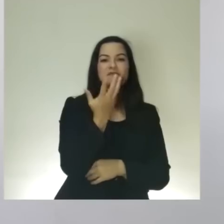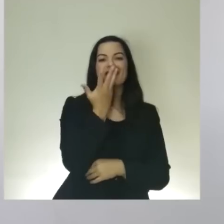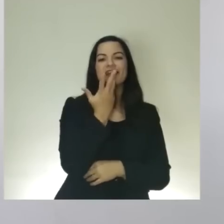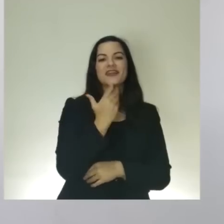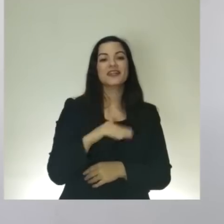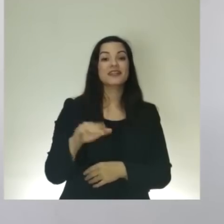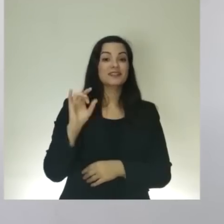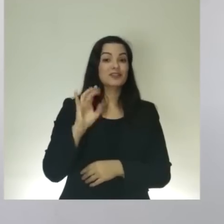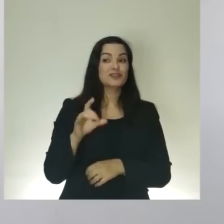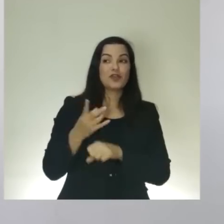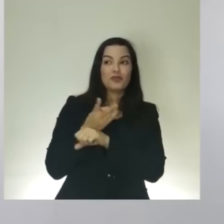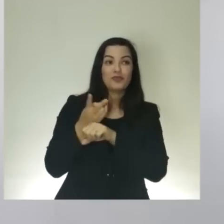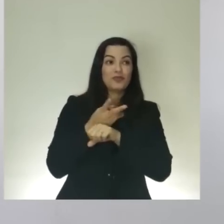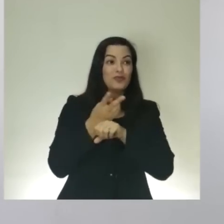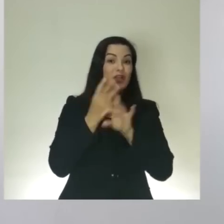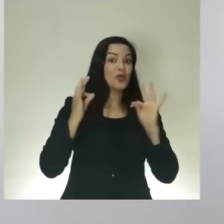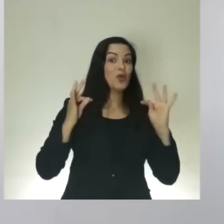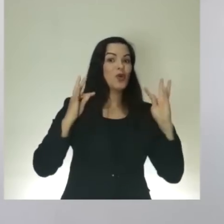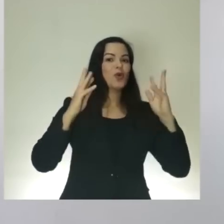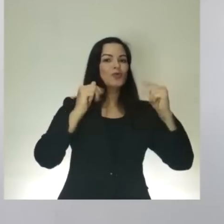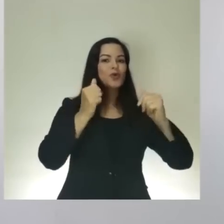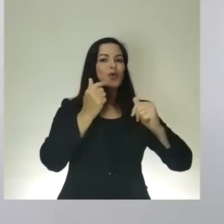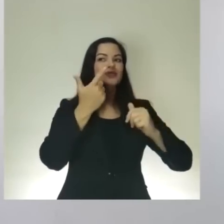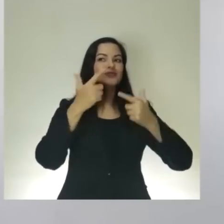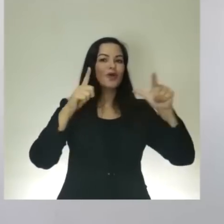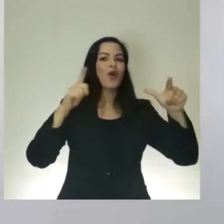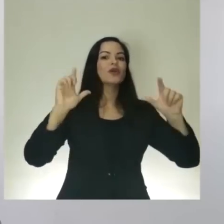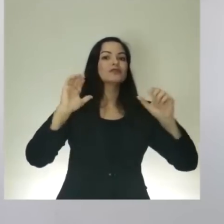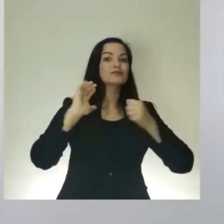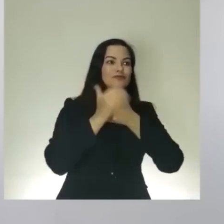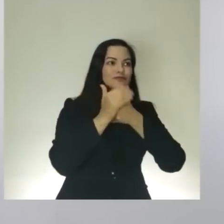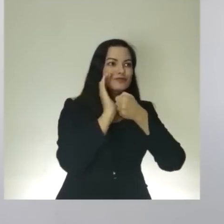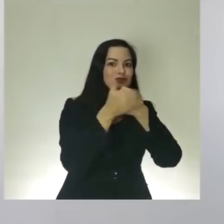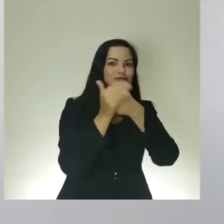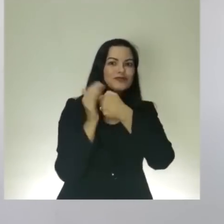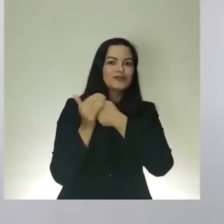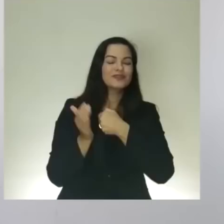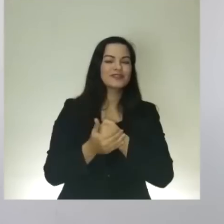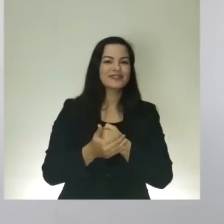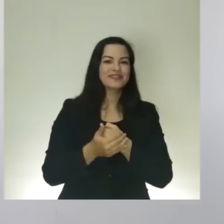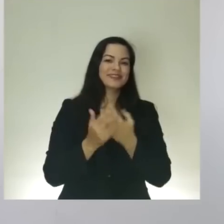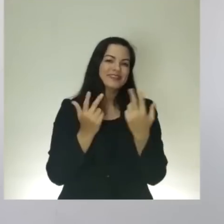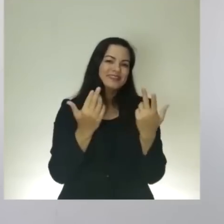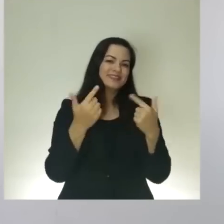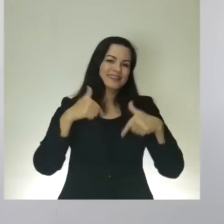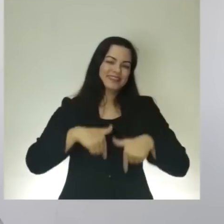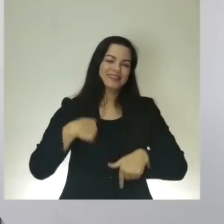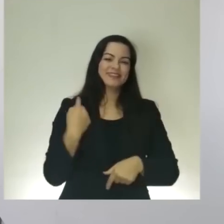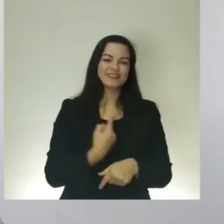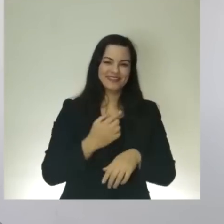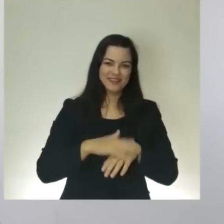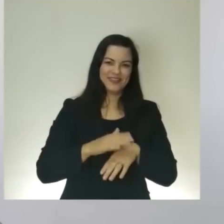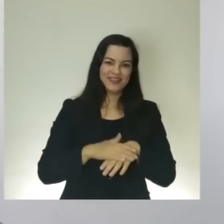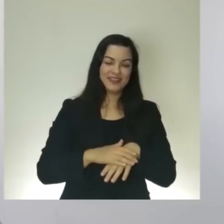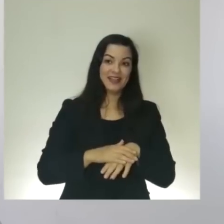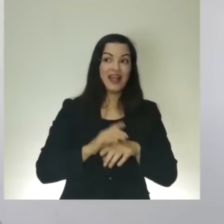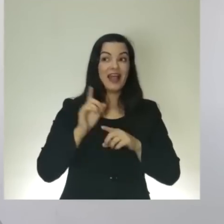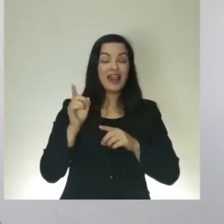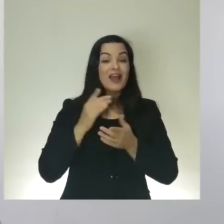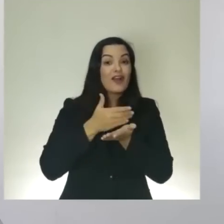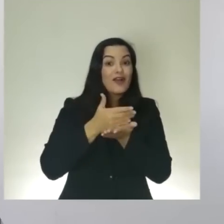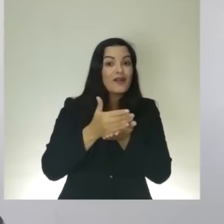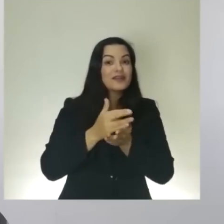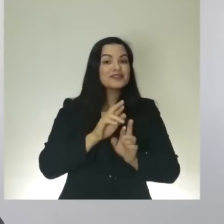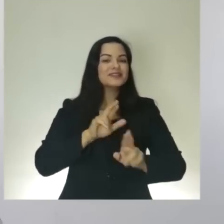procurando todas as outras que estarão escondidas, como nós fazemos por aqui, Só que lá eles começam ao